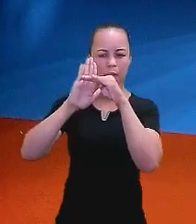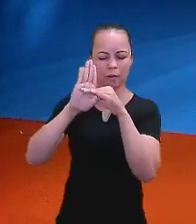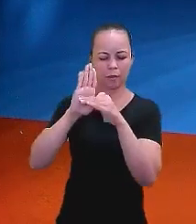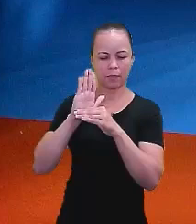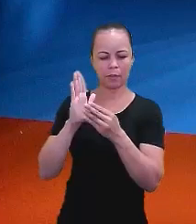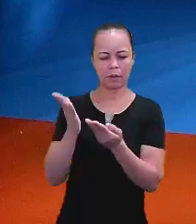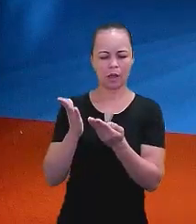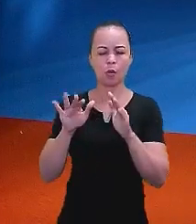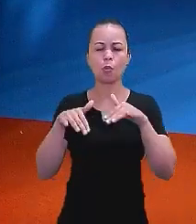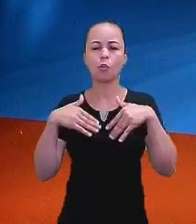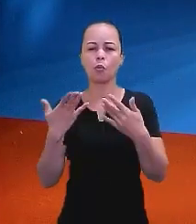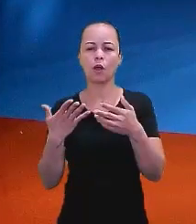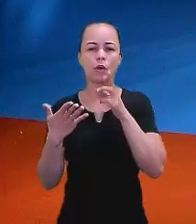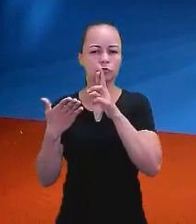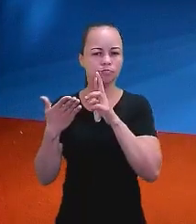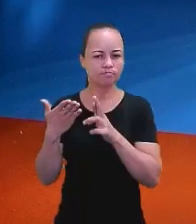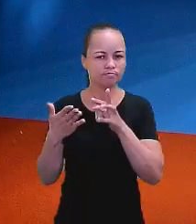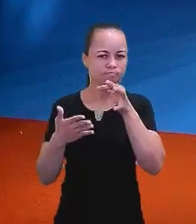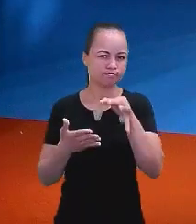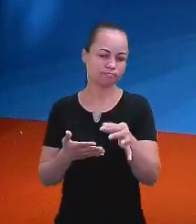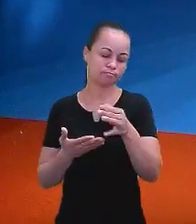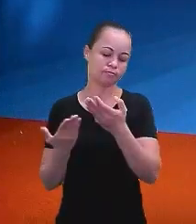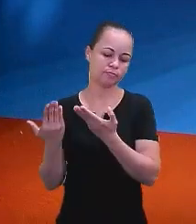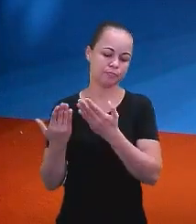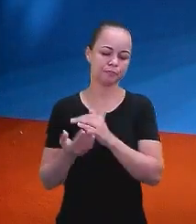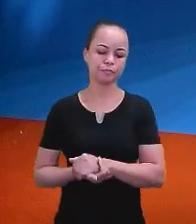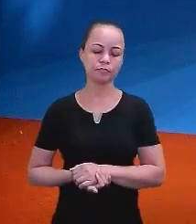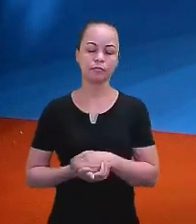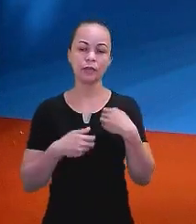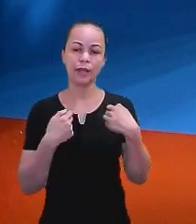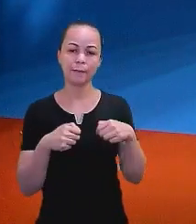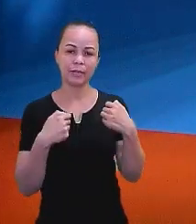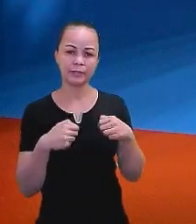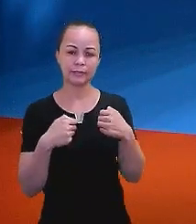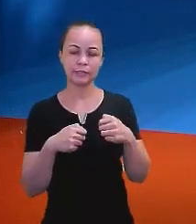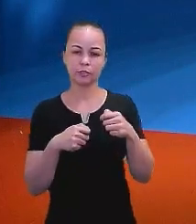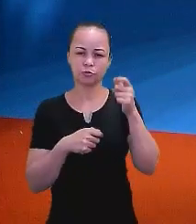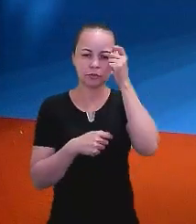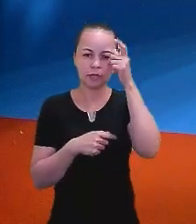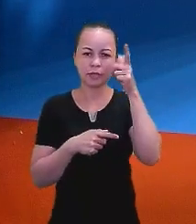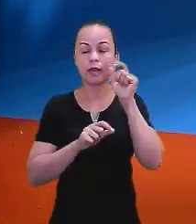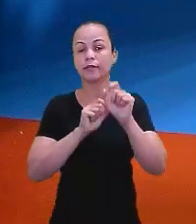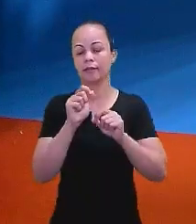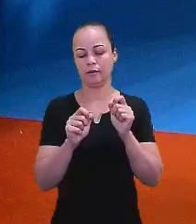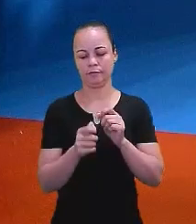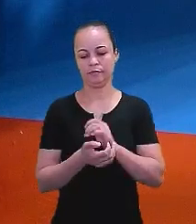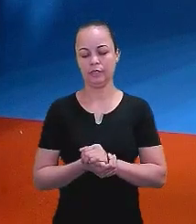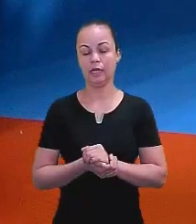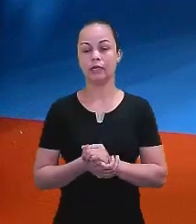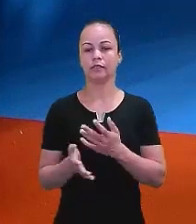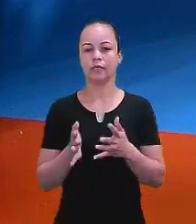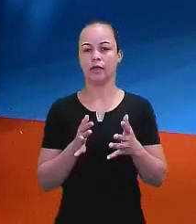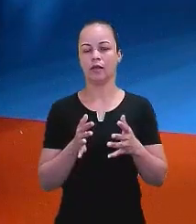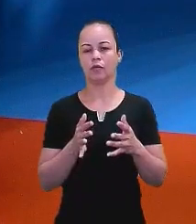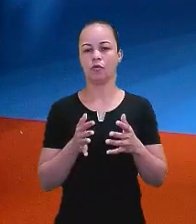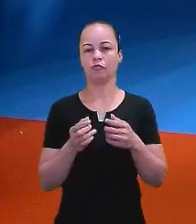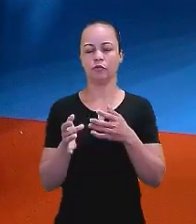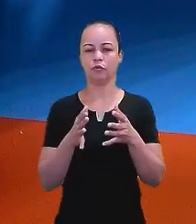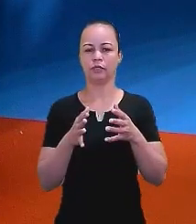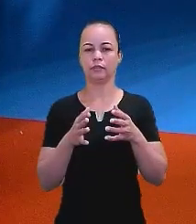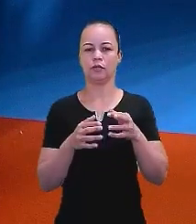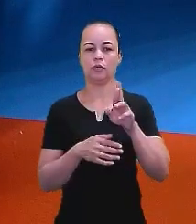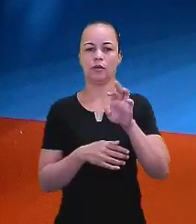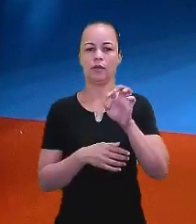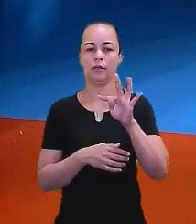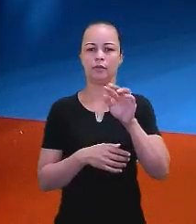D, 480. Então, a gente precisa se ligar naquela configuração retangular da